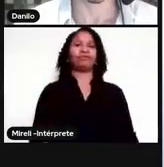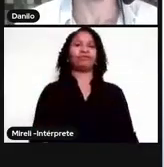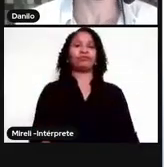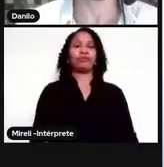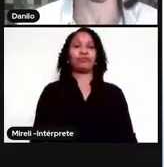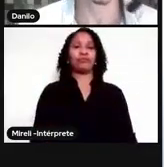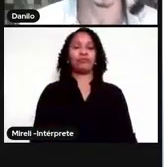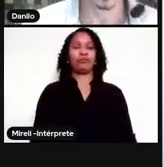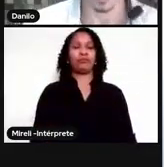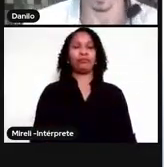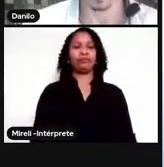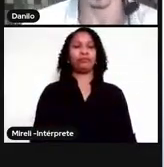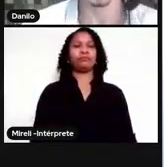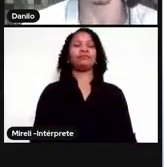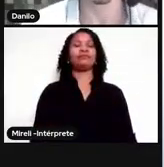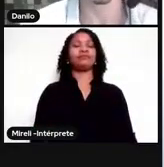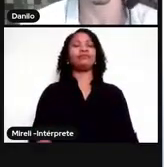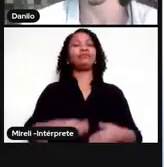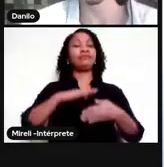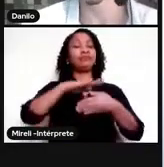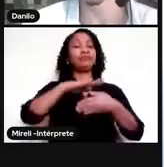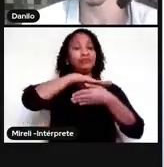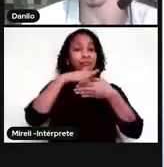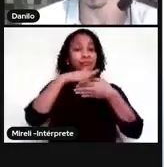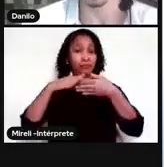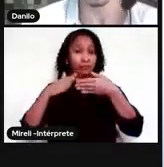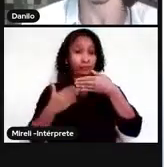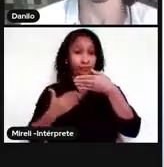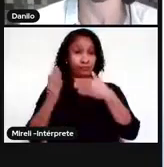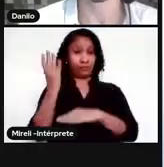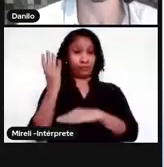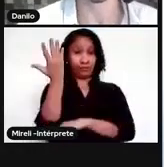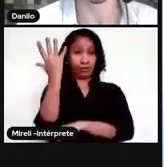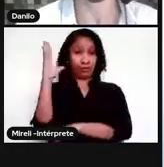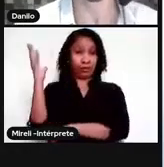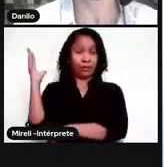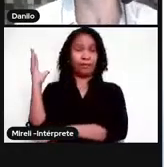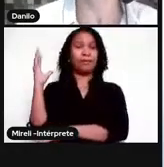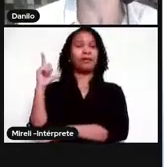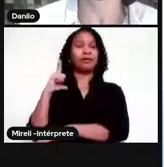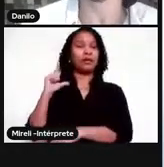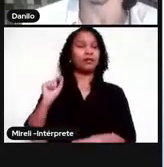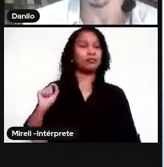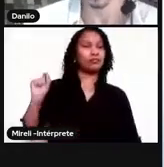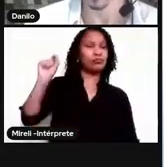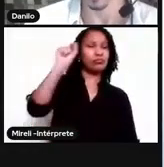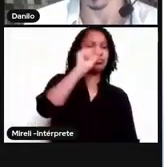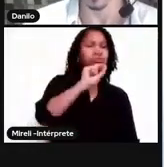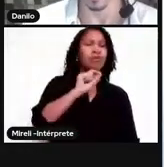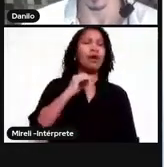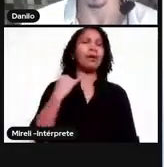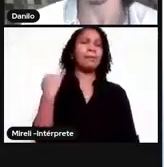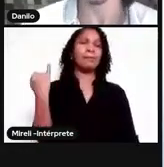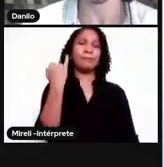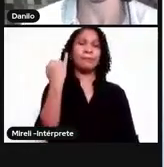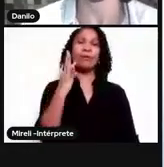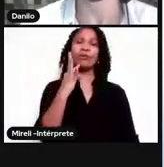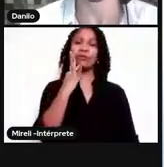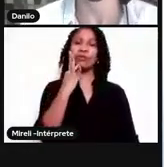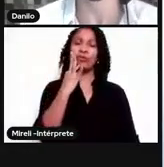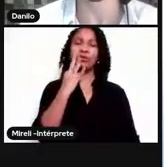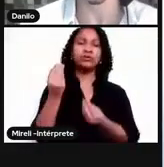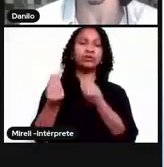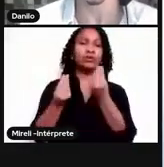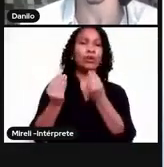Bem, a Mata Atlântica, ela é um hotspot de biodiversidade, então é importante se conhecer a distribuição dos